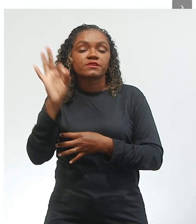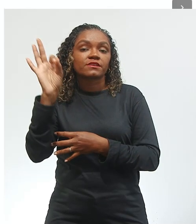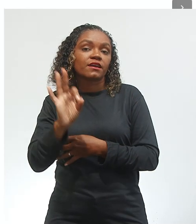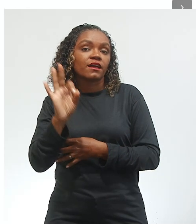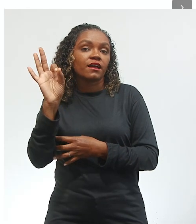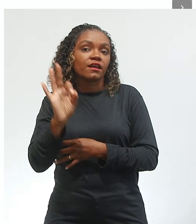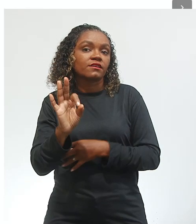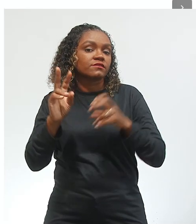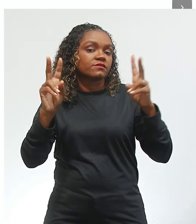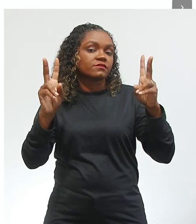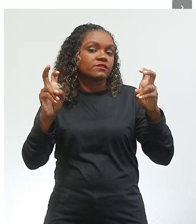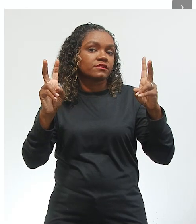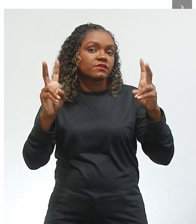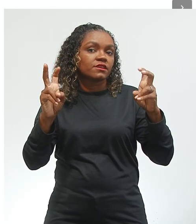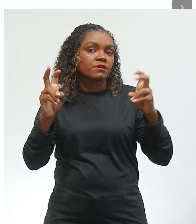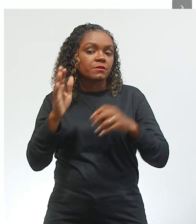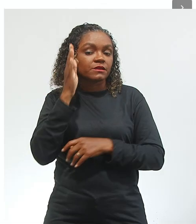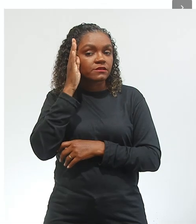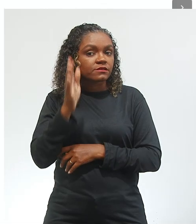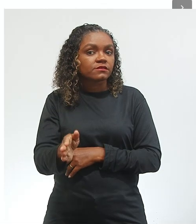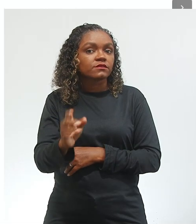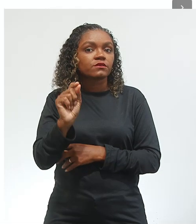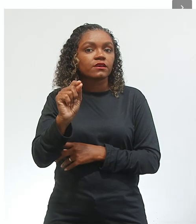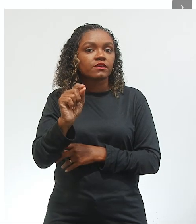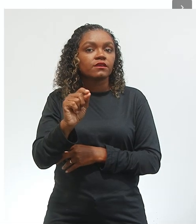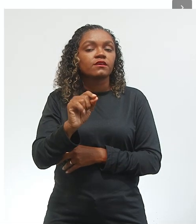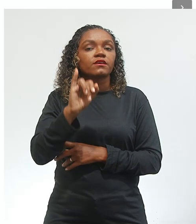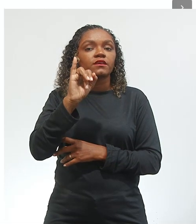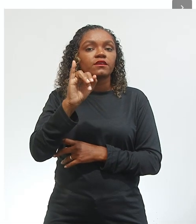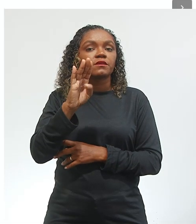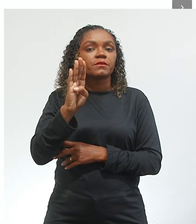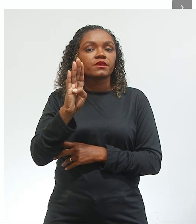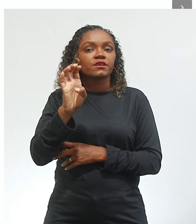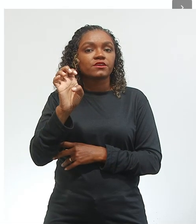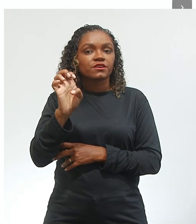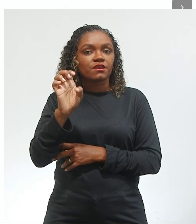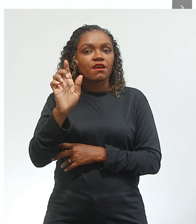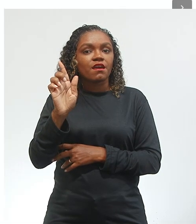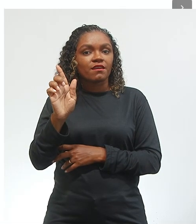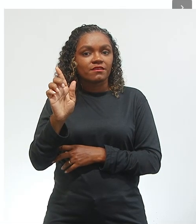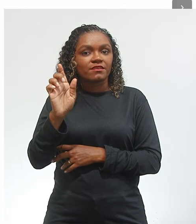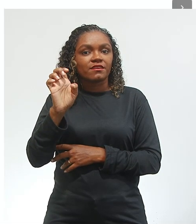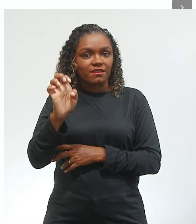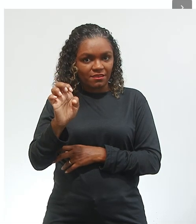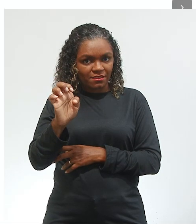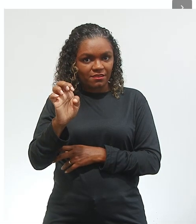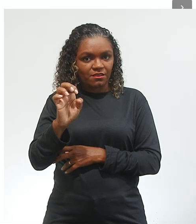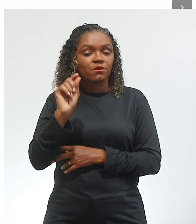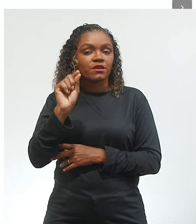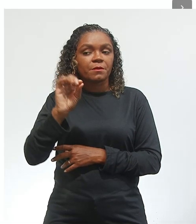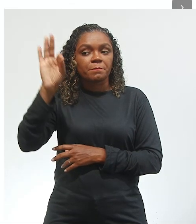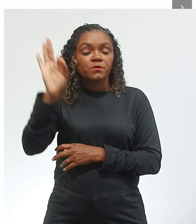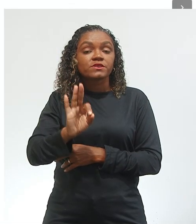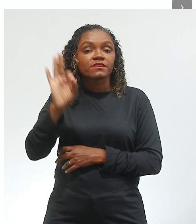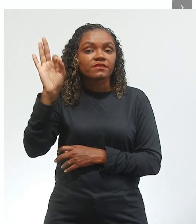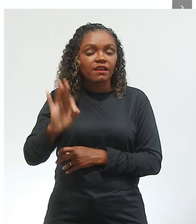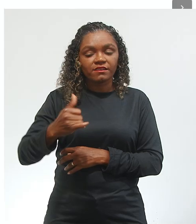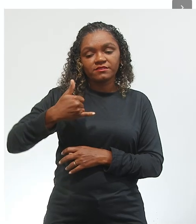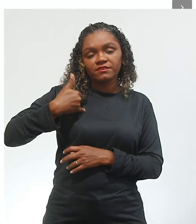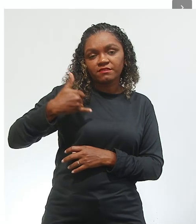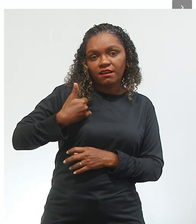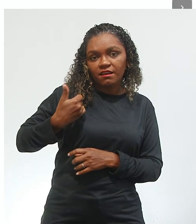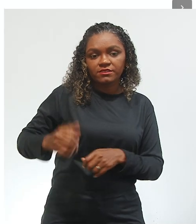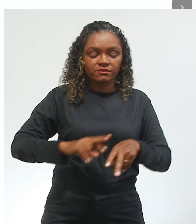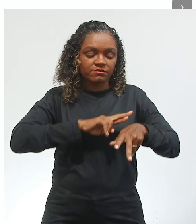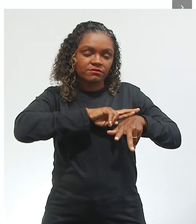São dados que a gente obtém principalmente no IBGE, né? Dados de censo. Então, nós